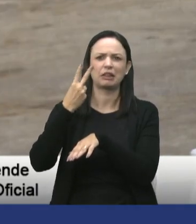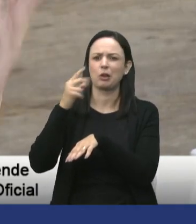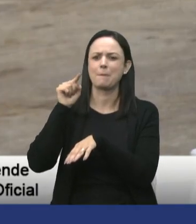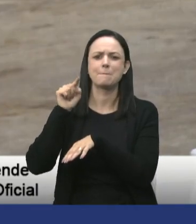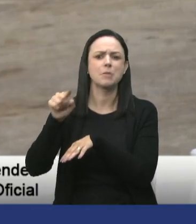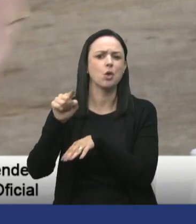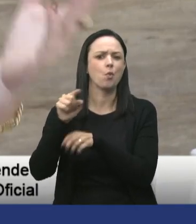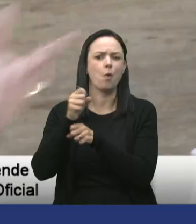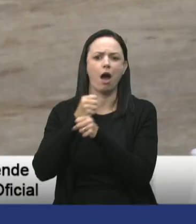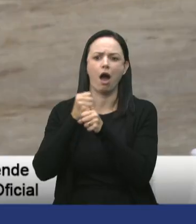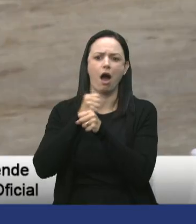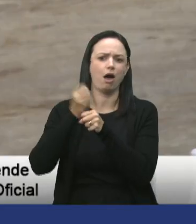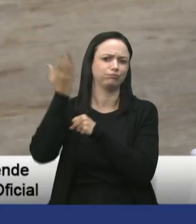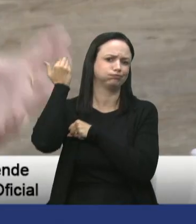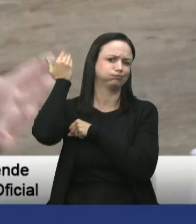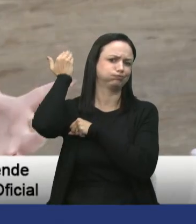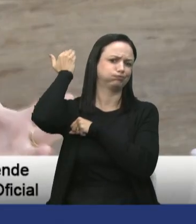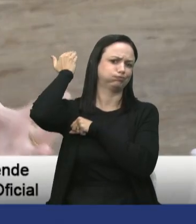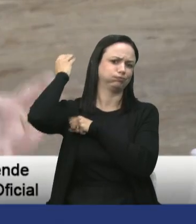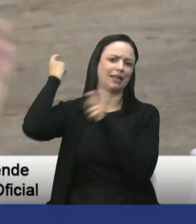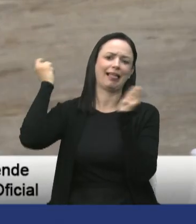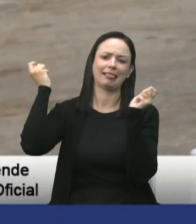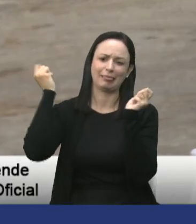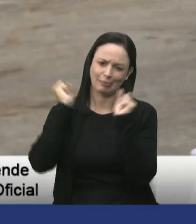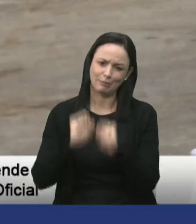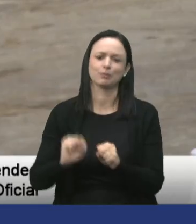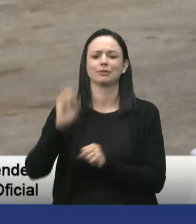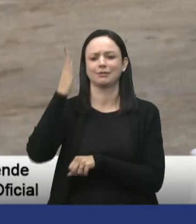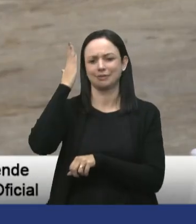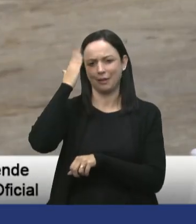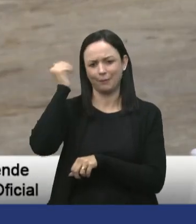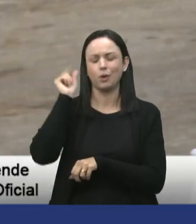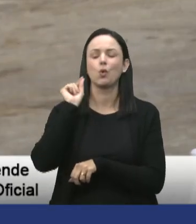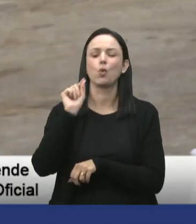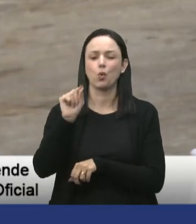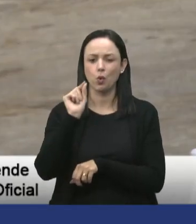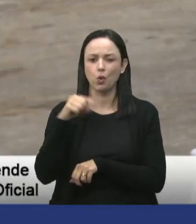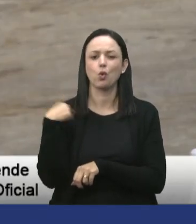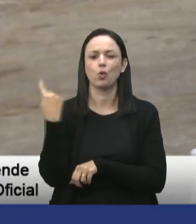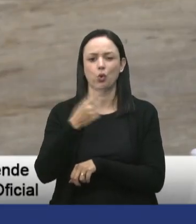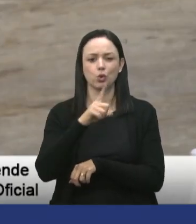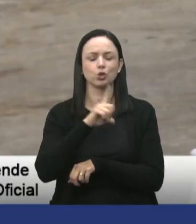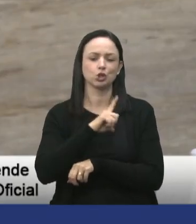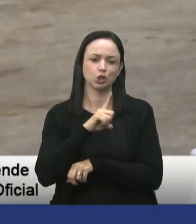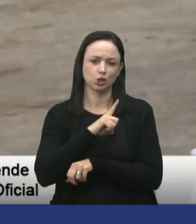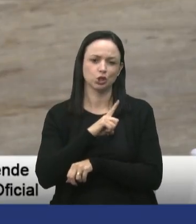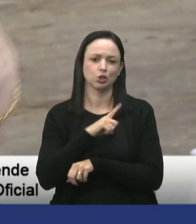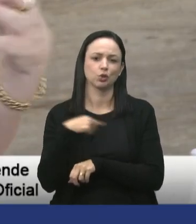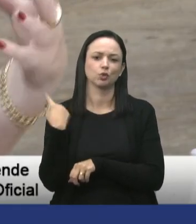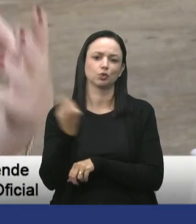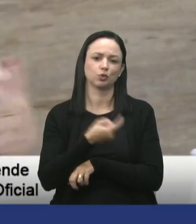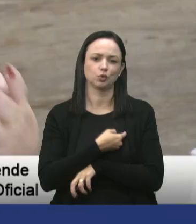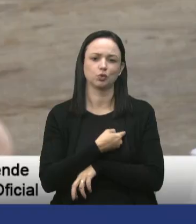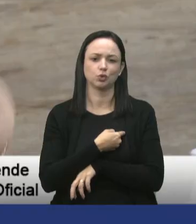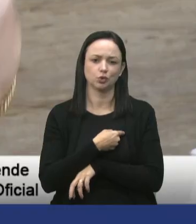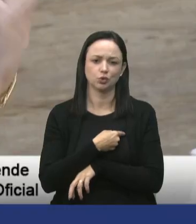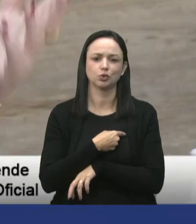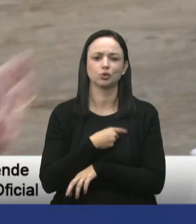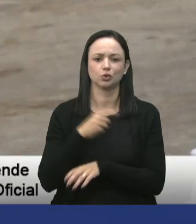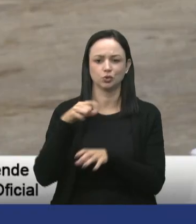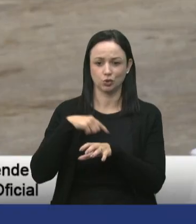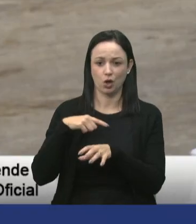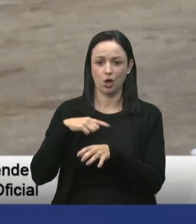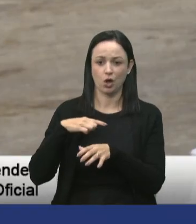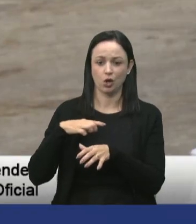atrás, enfim, é possível saber o que é que nós tínhamos mesmo no nosso continente